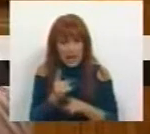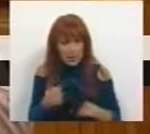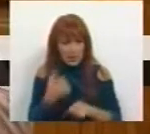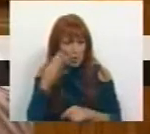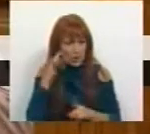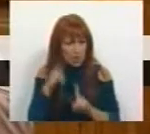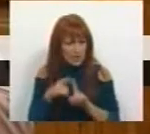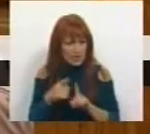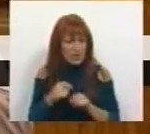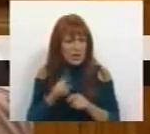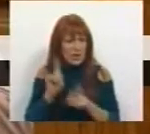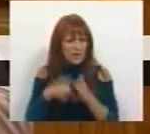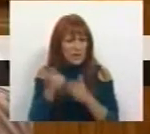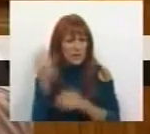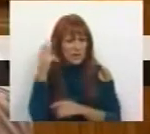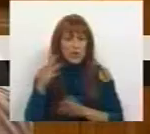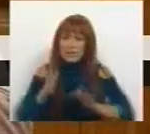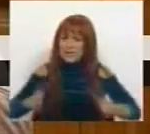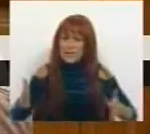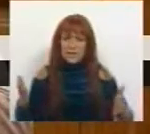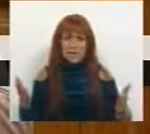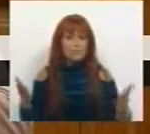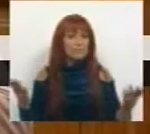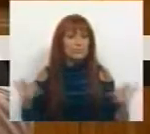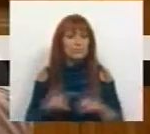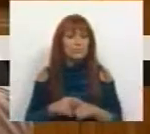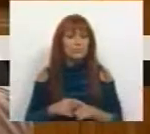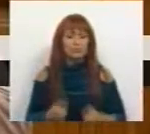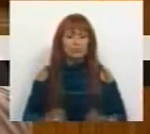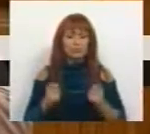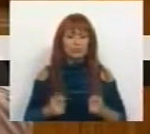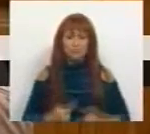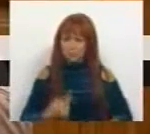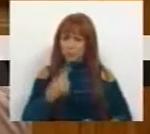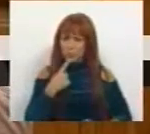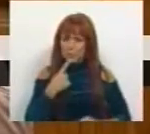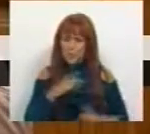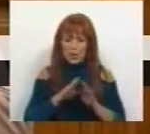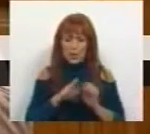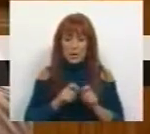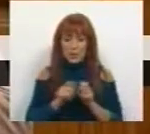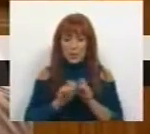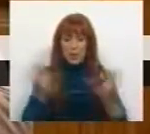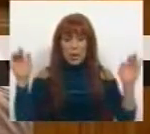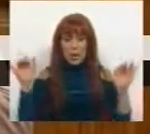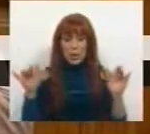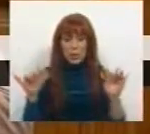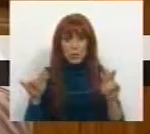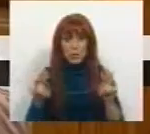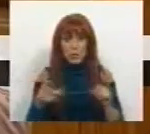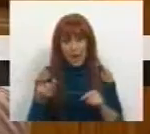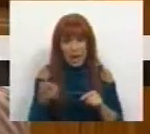eu acho que há um objetivo que definitivamente nós temos que ter, que é o de apostar fortemente na componente da redução